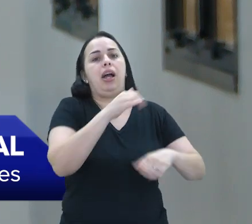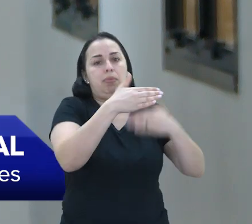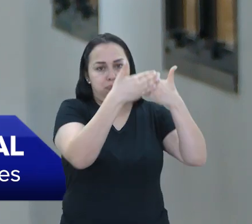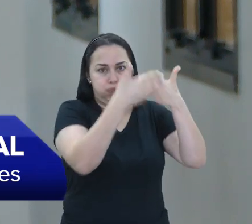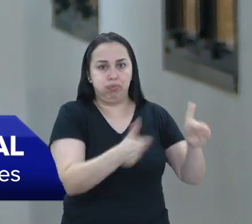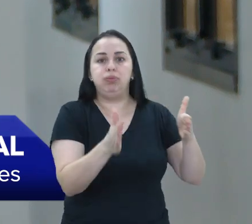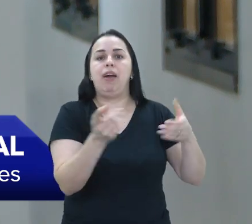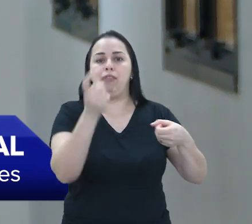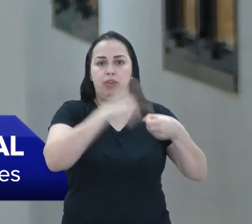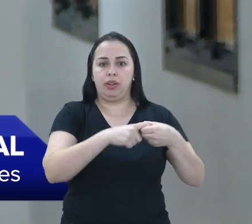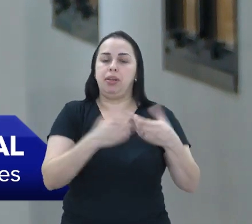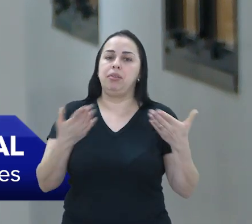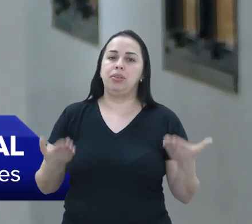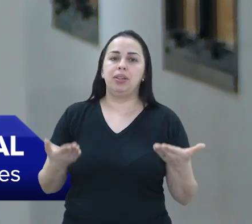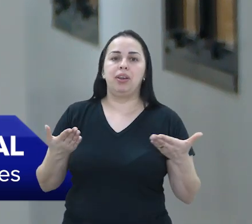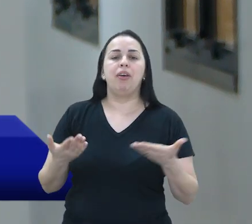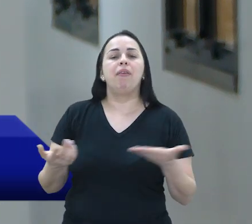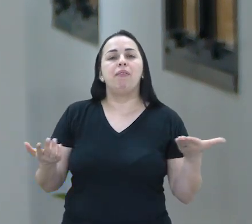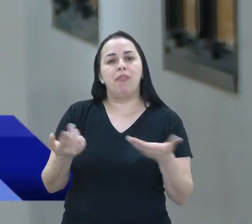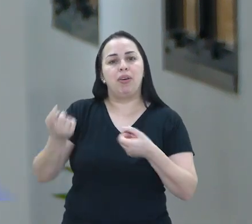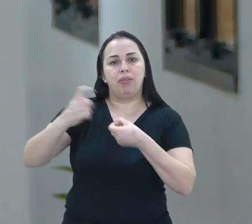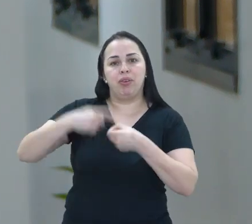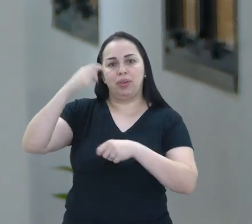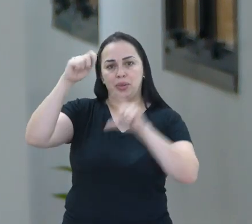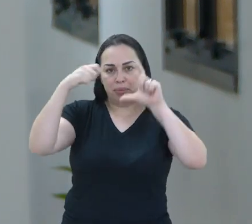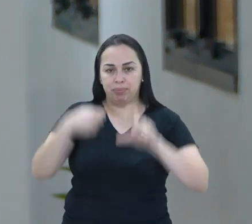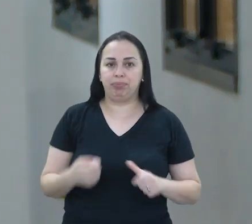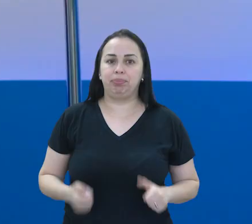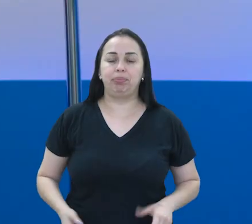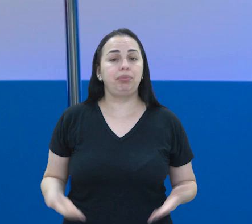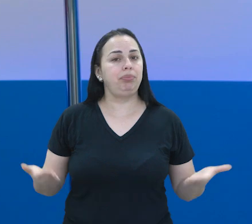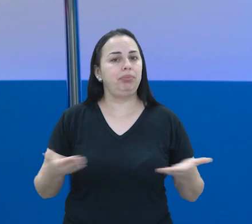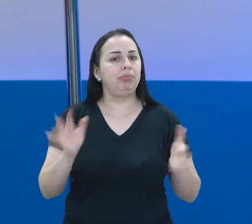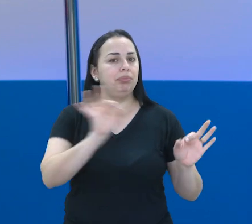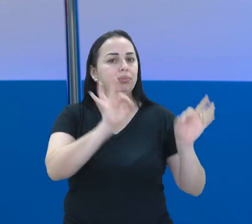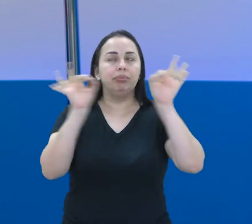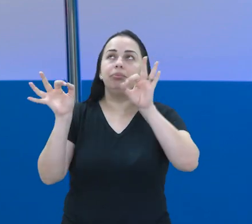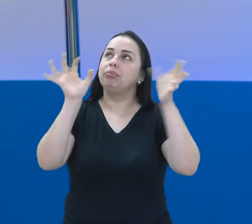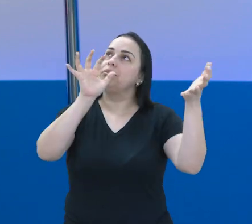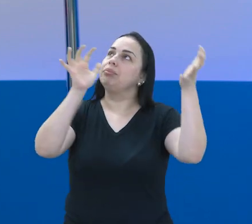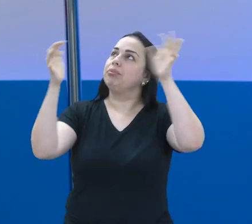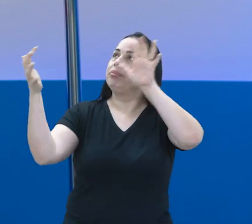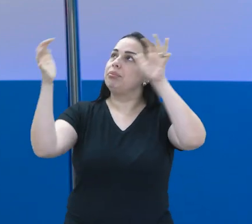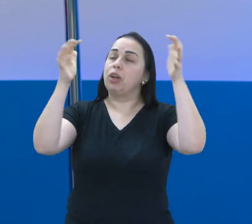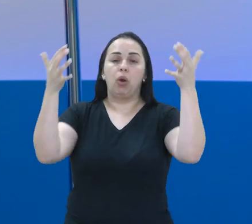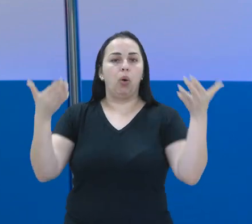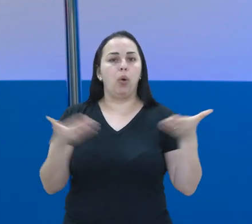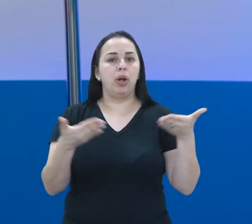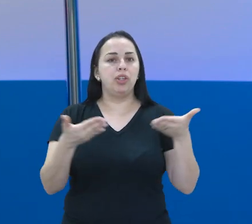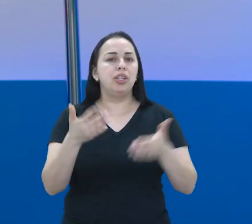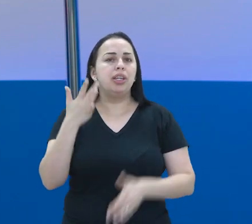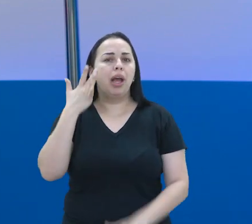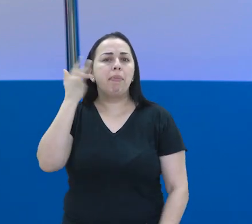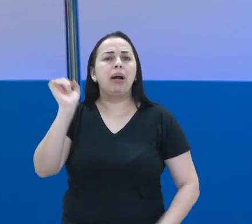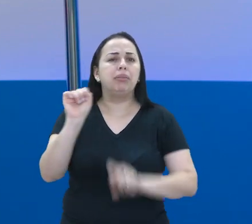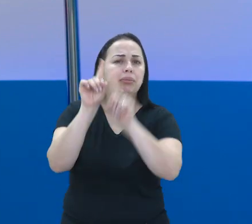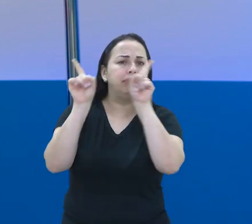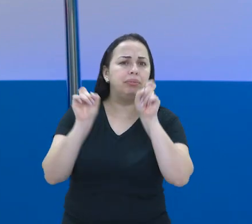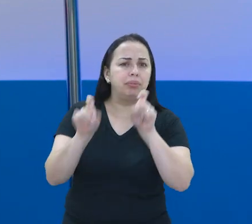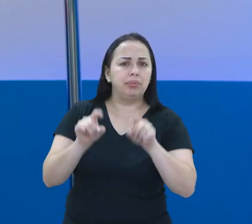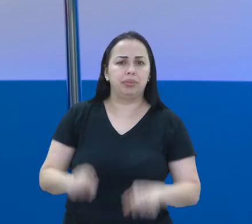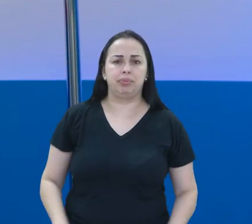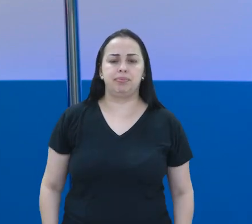necessidade, essa rota pode ser retomada. Voltamos ao estúdio. E a gente confere agora como é que fica o tempo na tarde de hoje e também